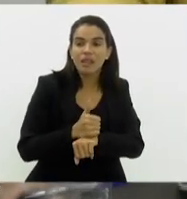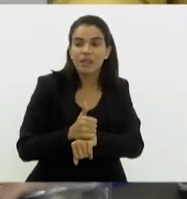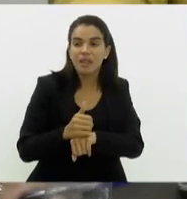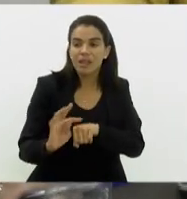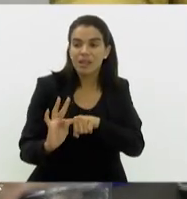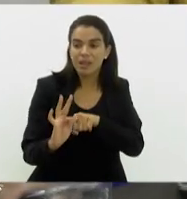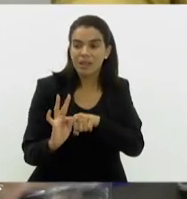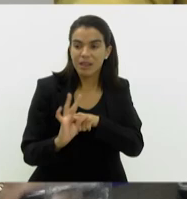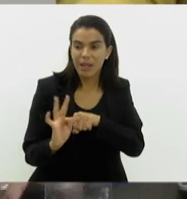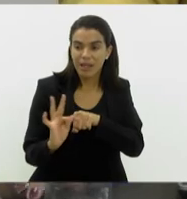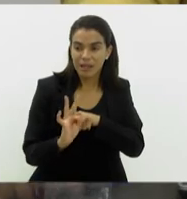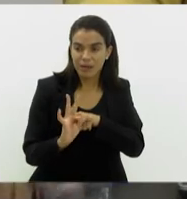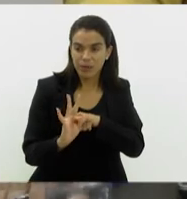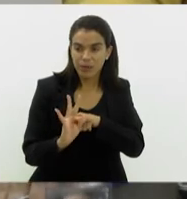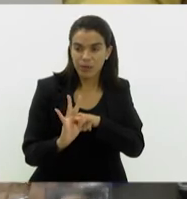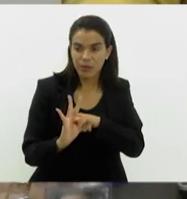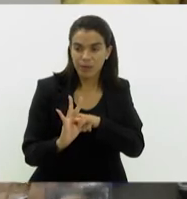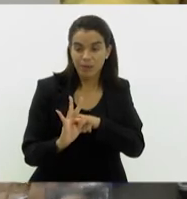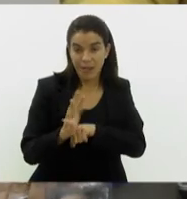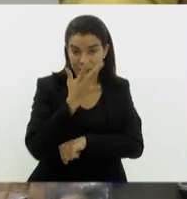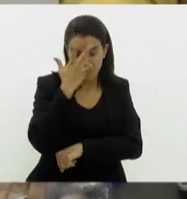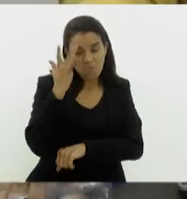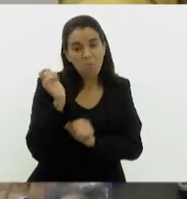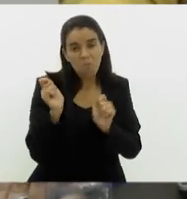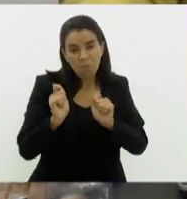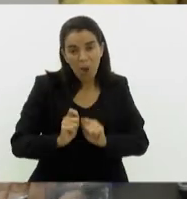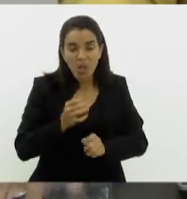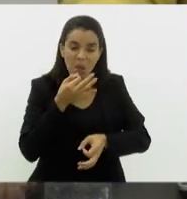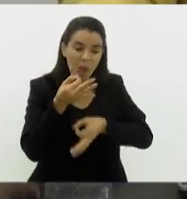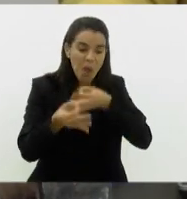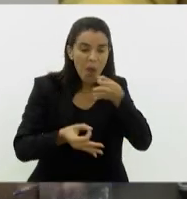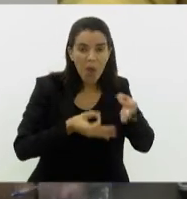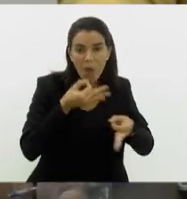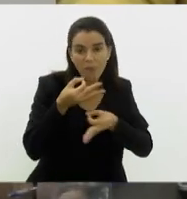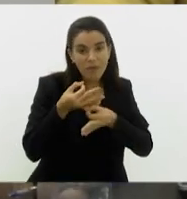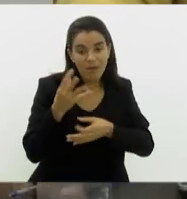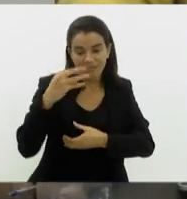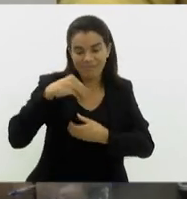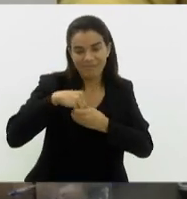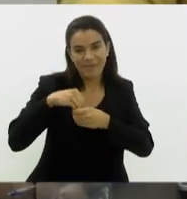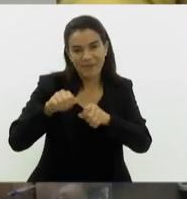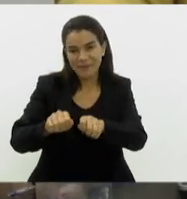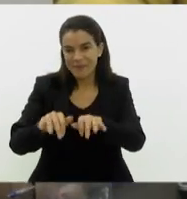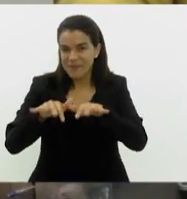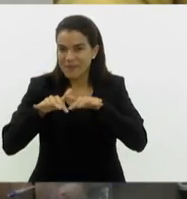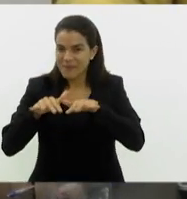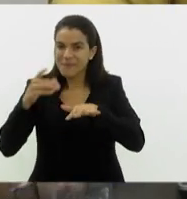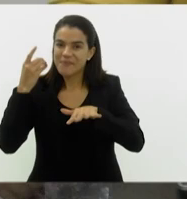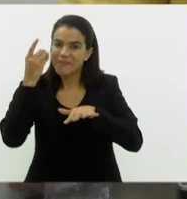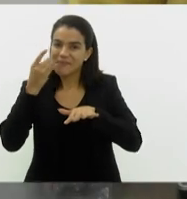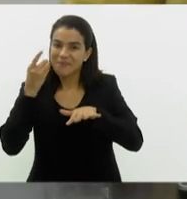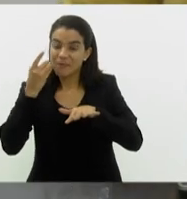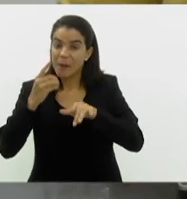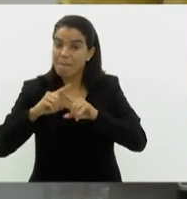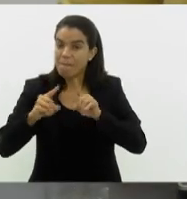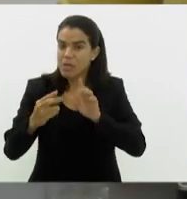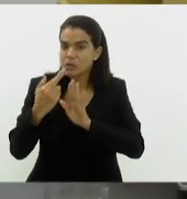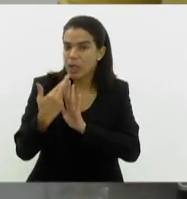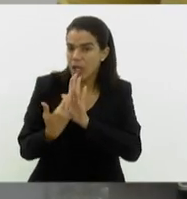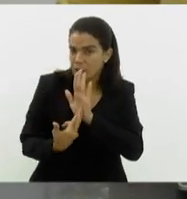técnico a pessoa pode achar o que ela quiser nós estamos no Parlamento mas o relatório tem que ser